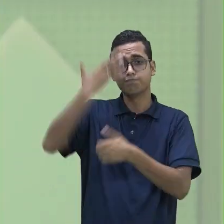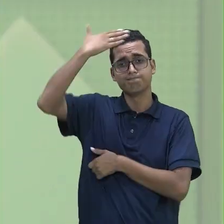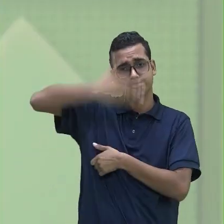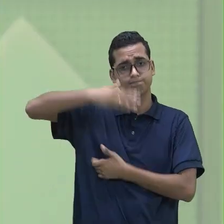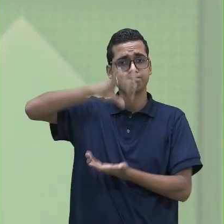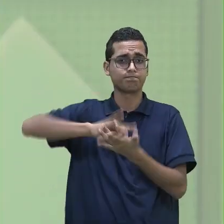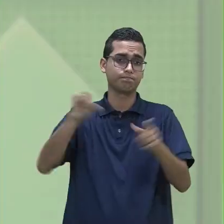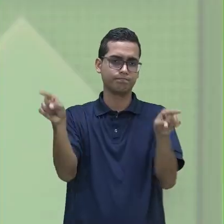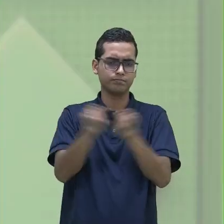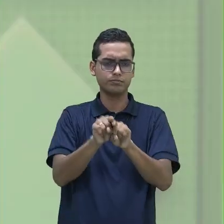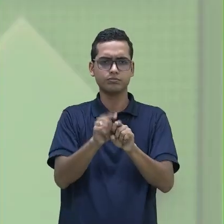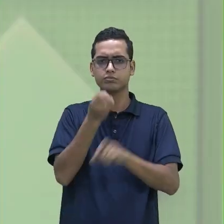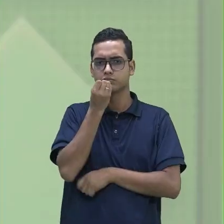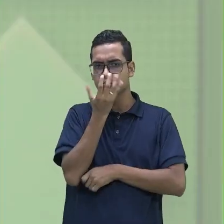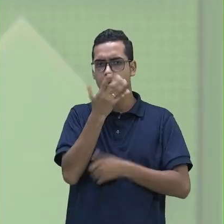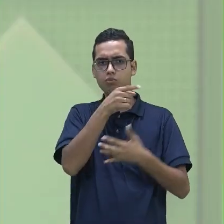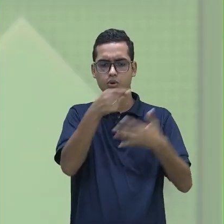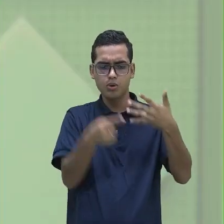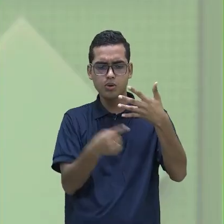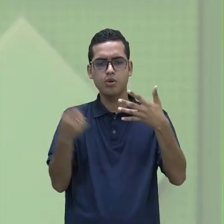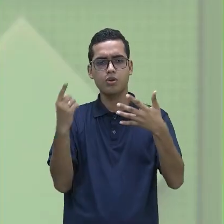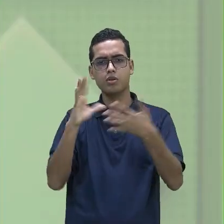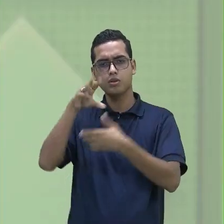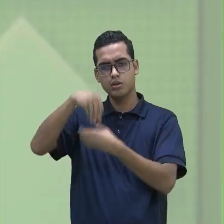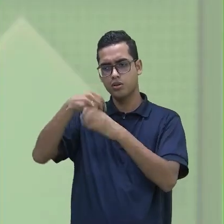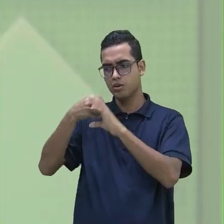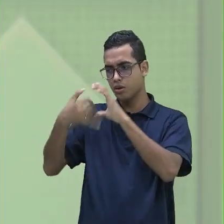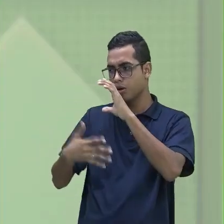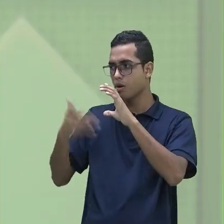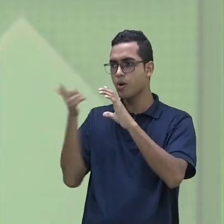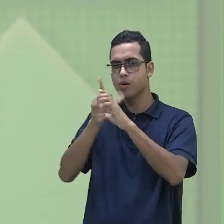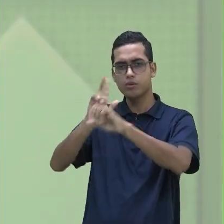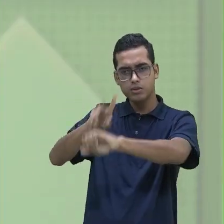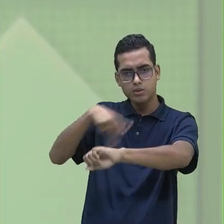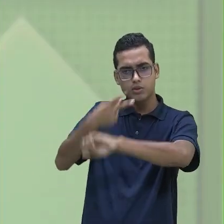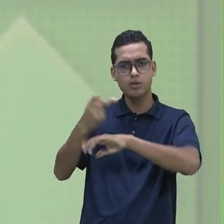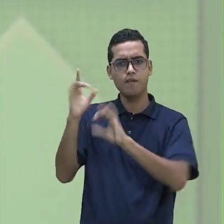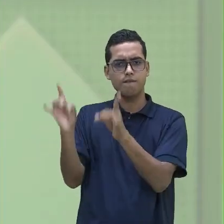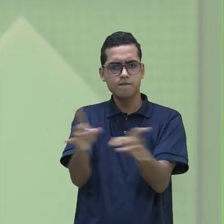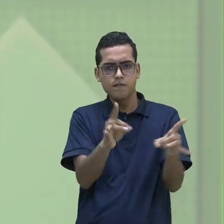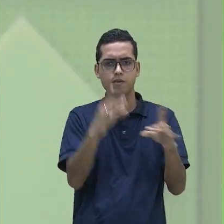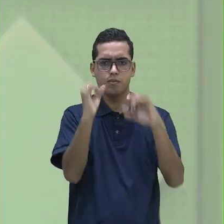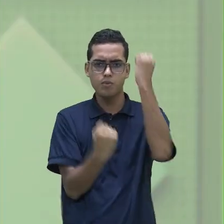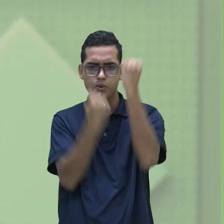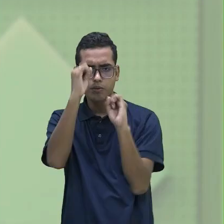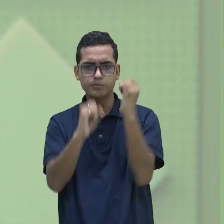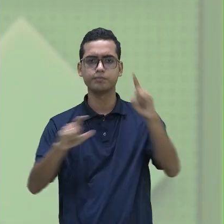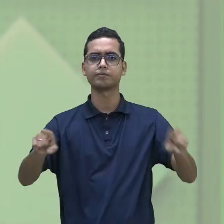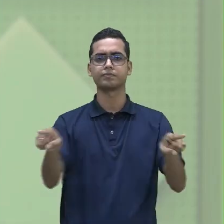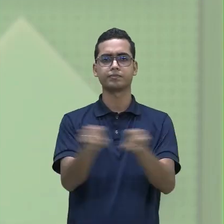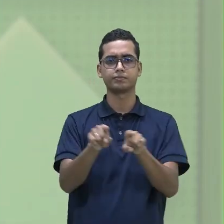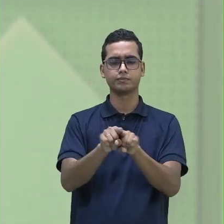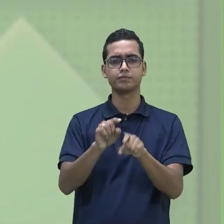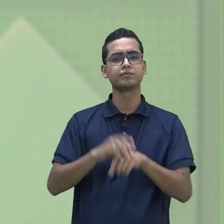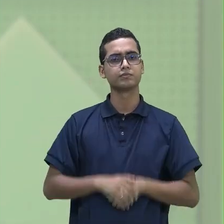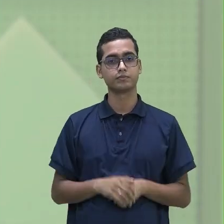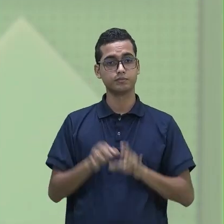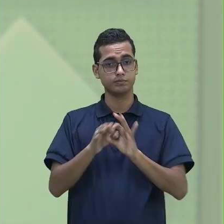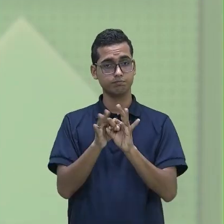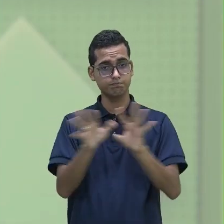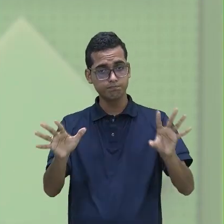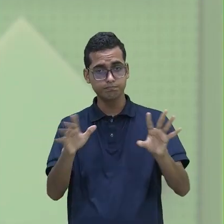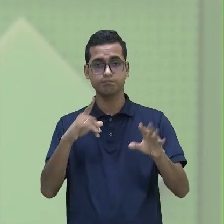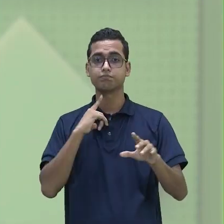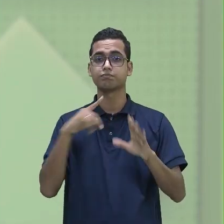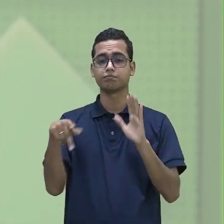eficácia desses princípios ativos, para então eles serem industrializados, eles serem então disponibilizados